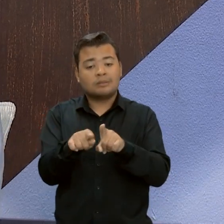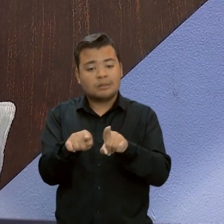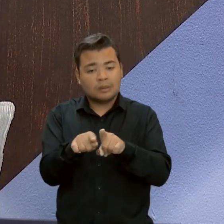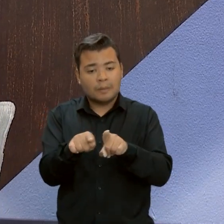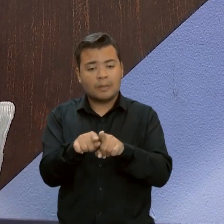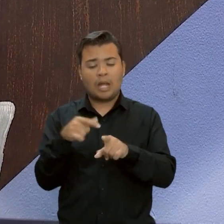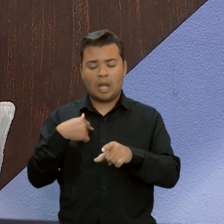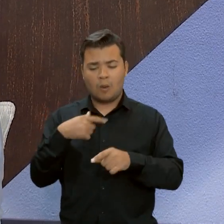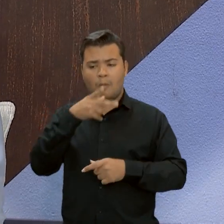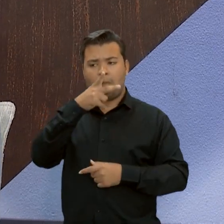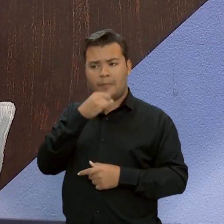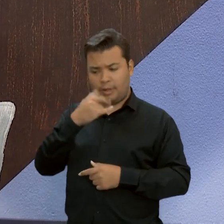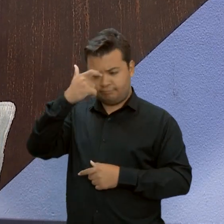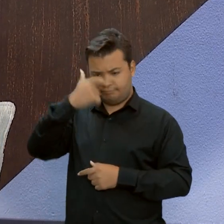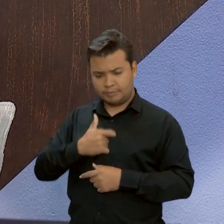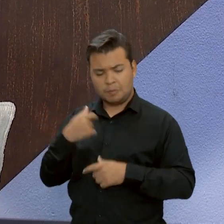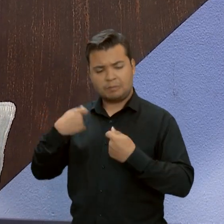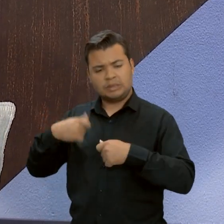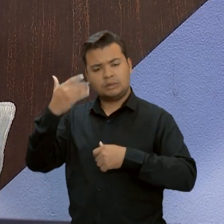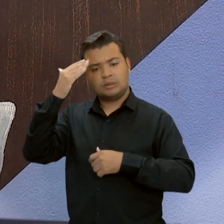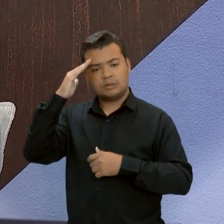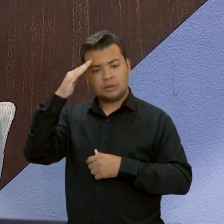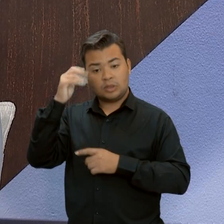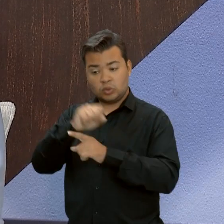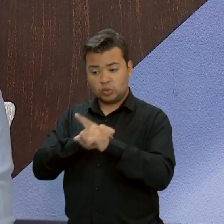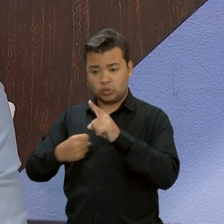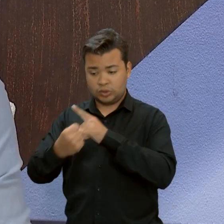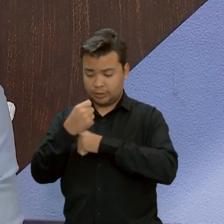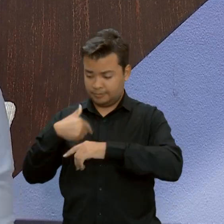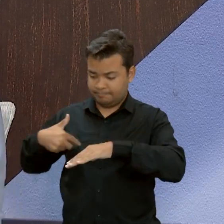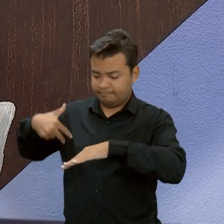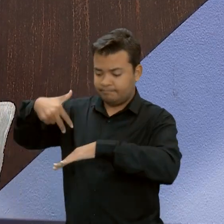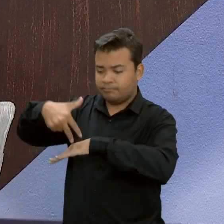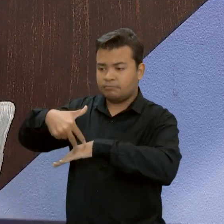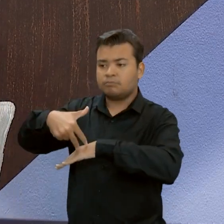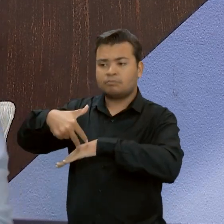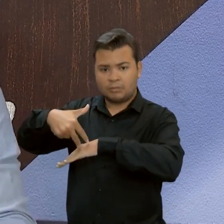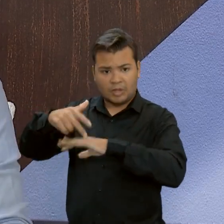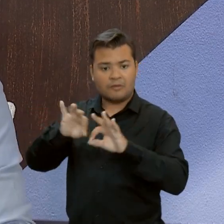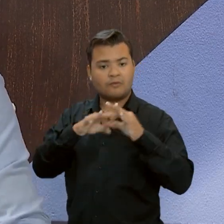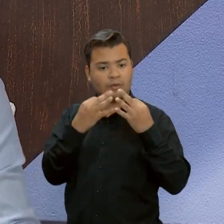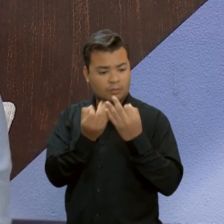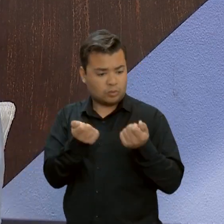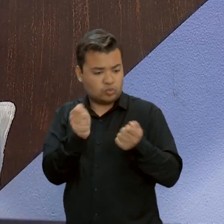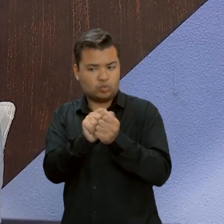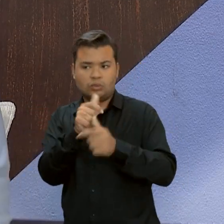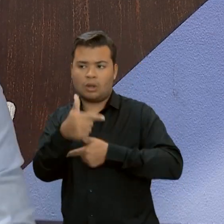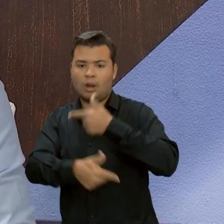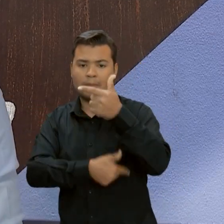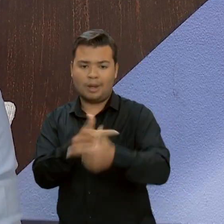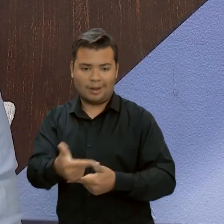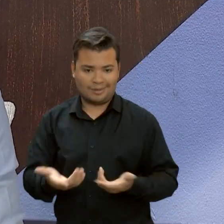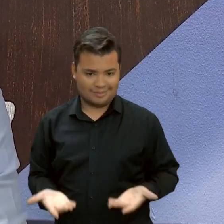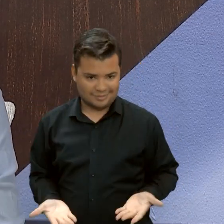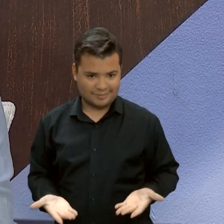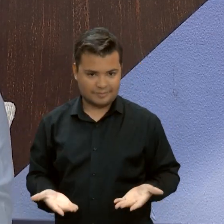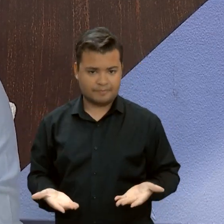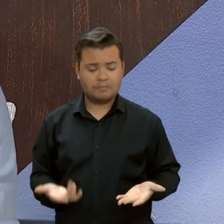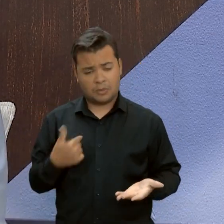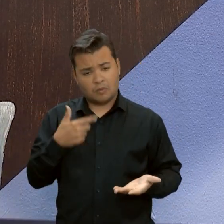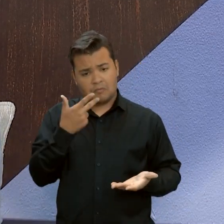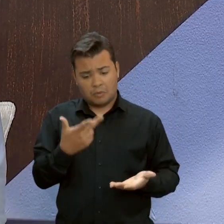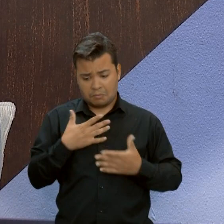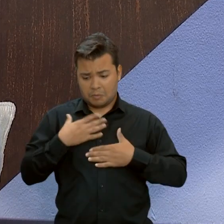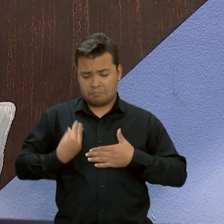sociedade, o papel que ele tem de desenvolvimento junto com a família. Então, eu acho que isso ela vem crescendo, eu digo isso aonde o núcleo que eu estou, e